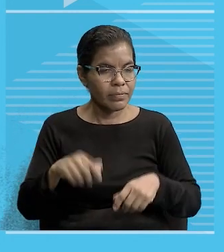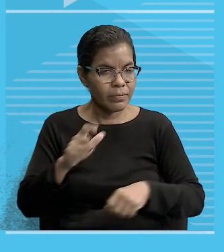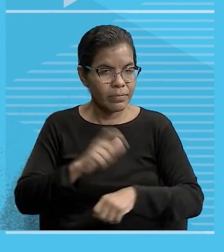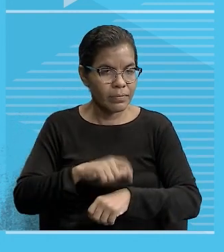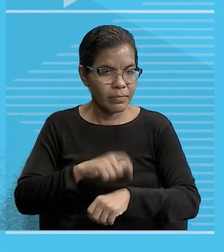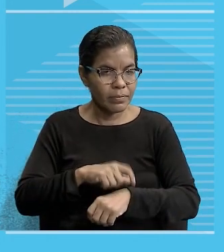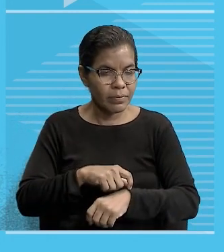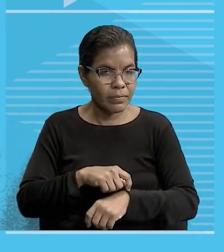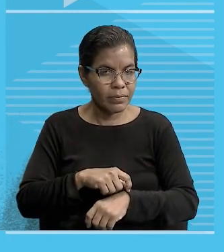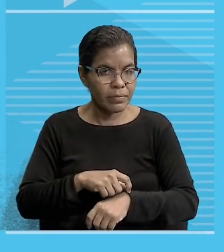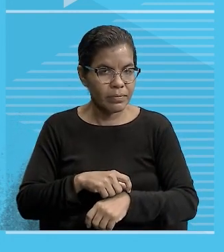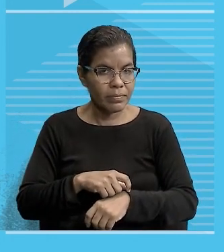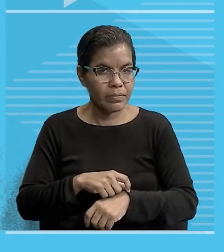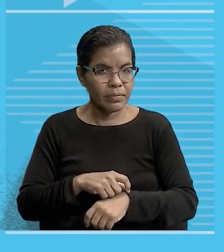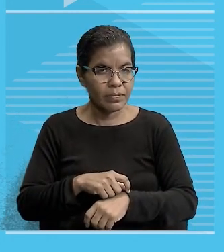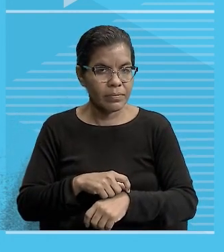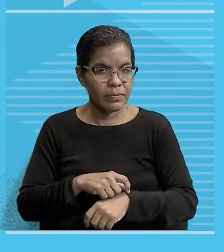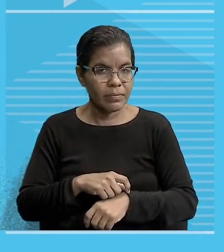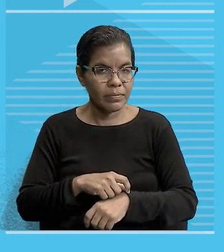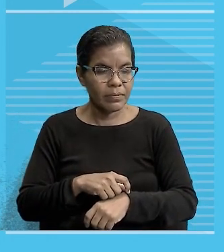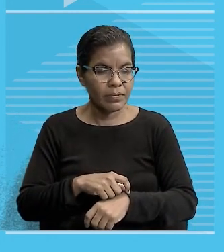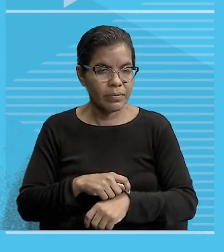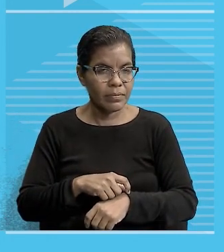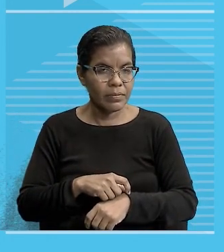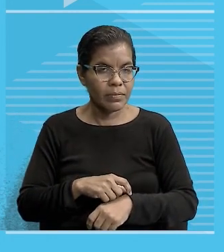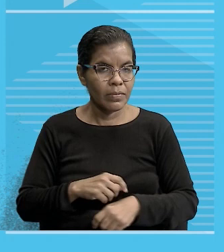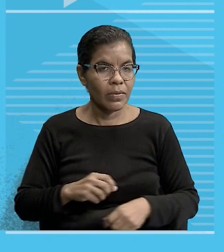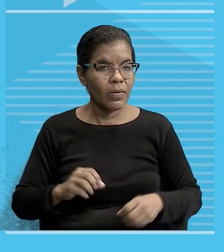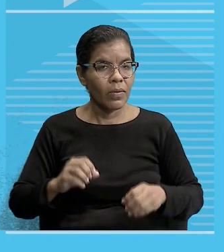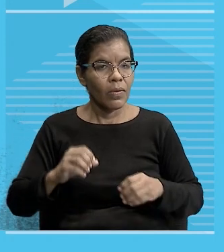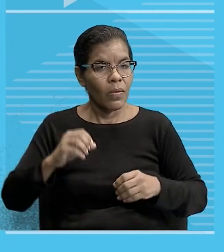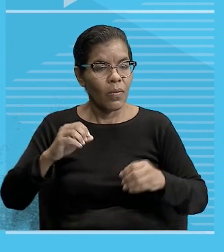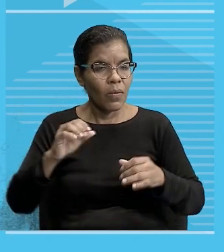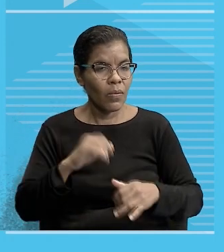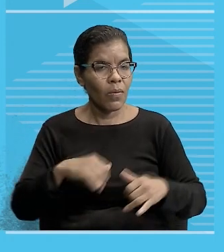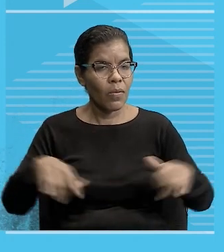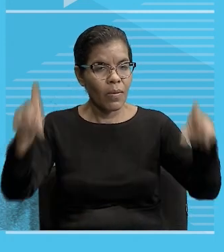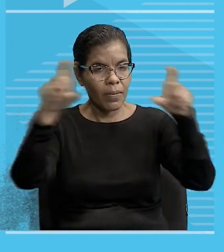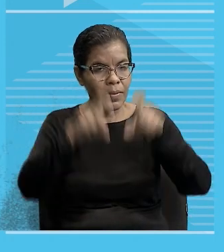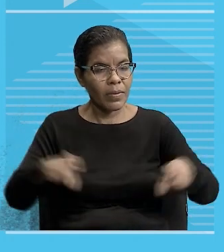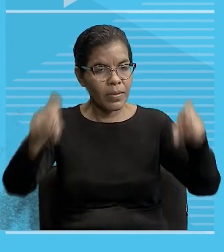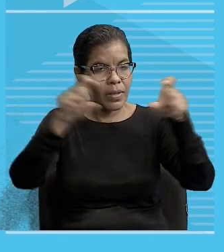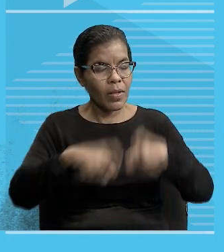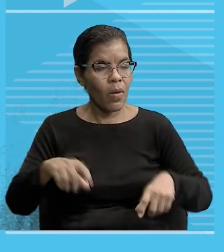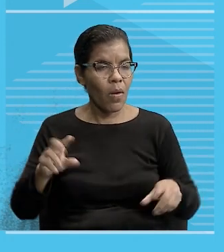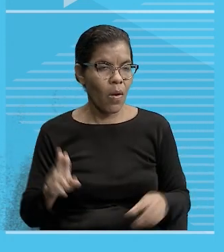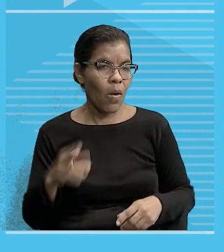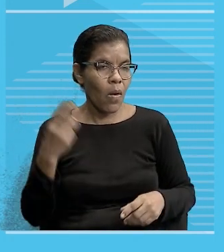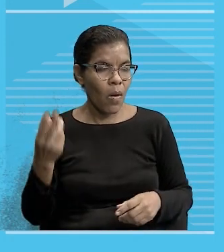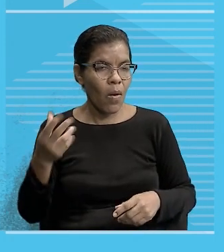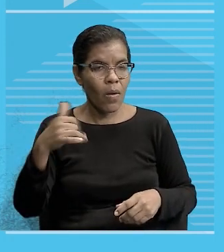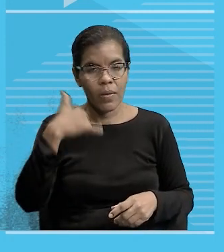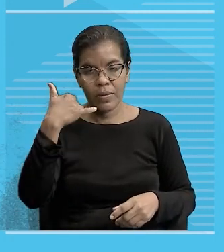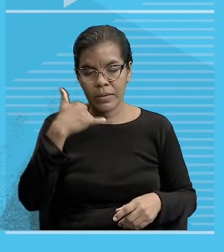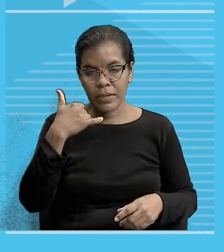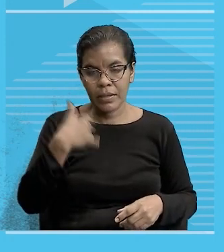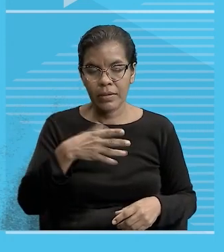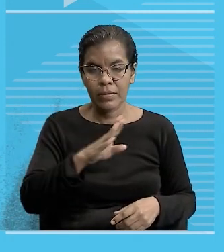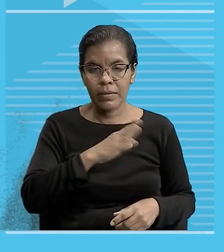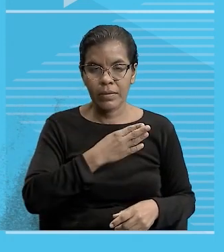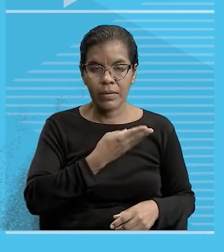momento o computador ou celular do nosso amigo Rafael